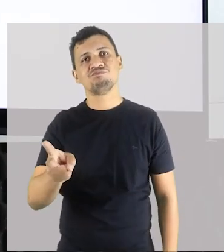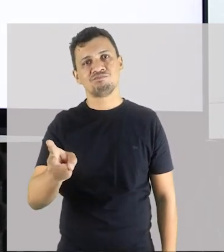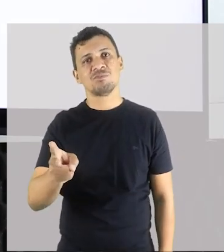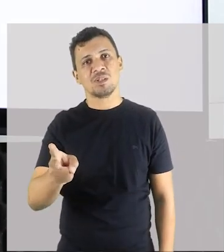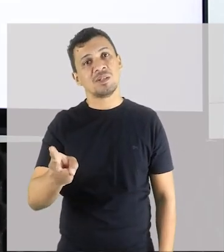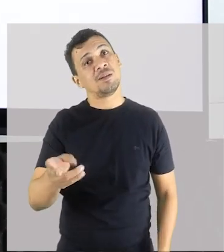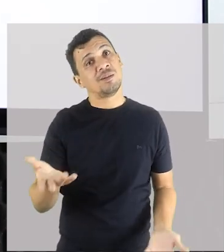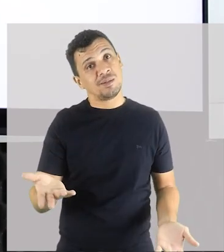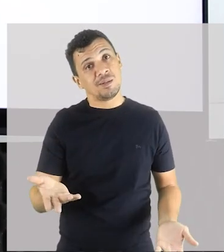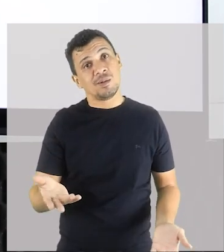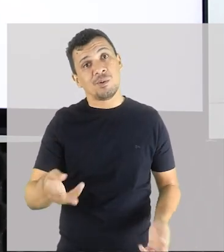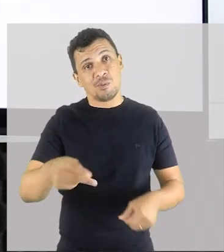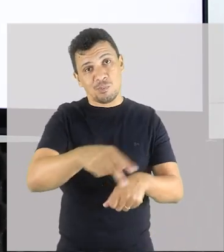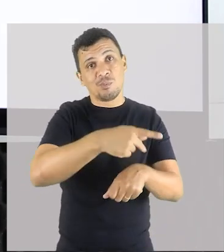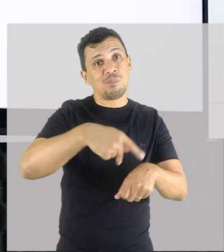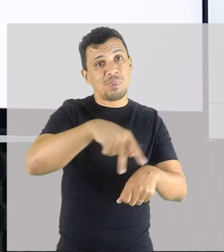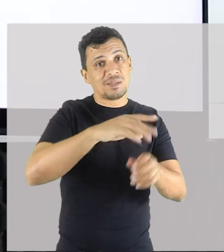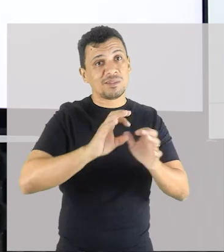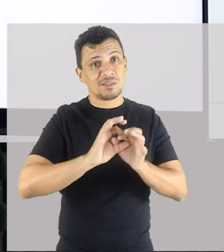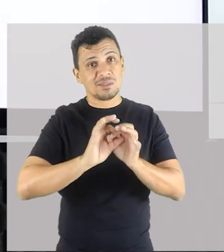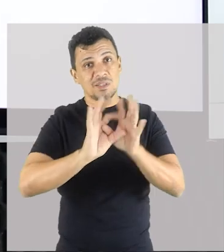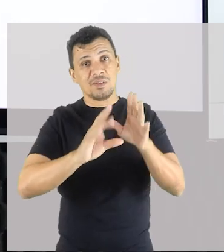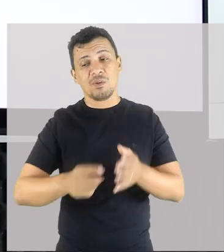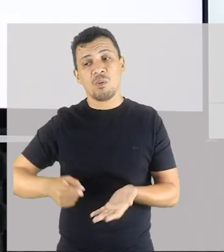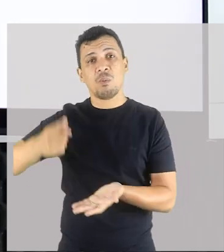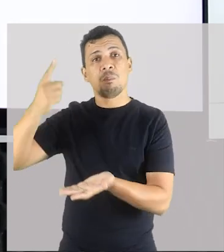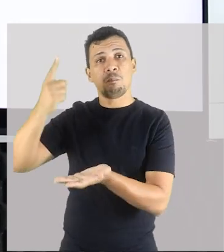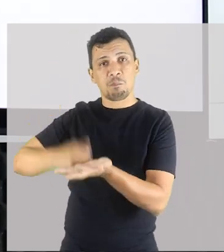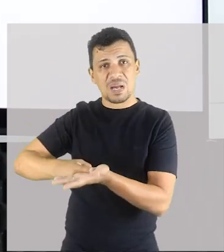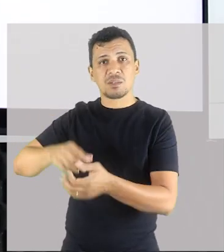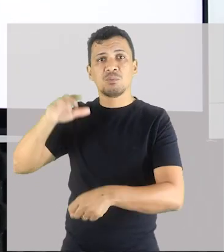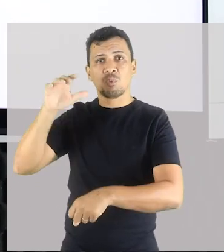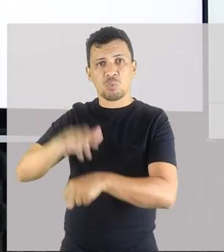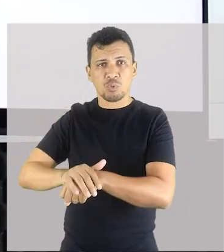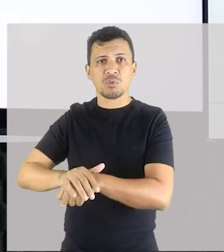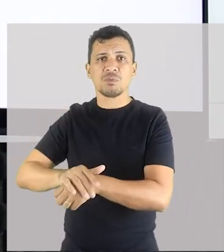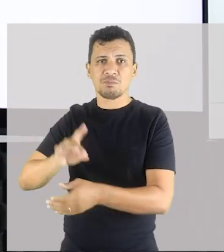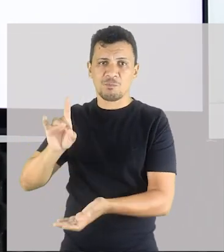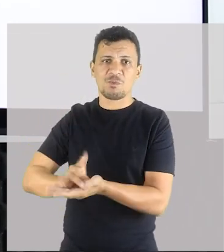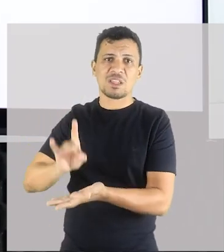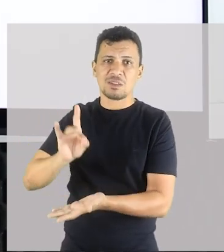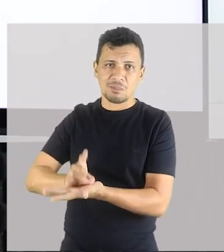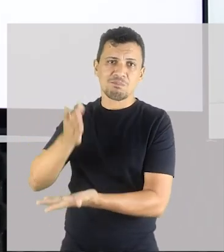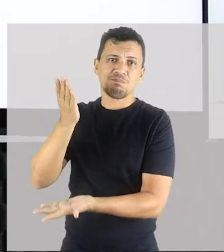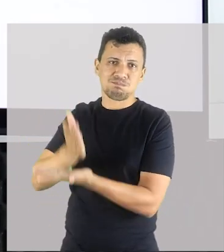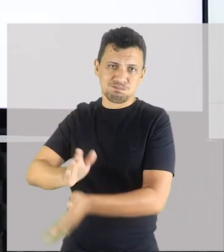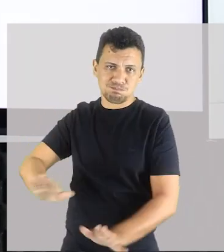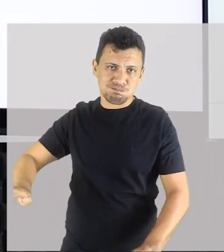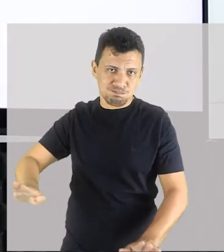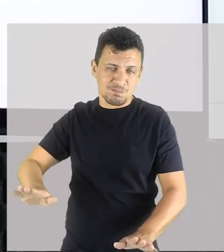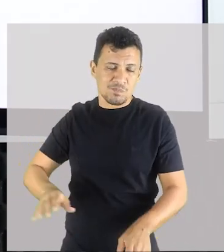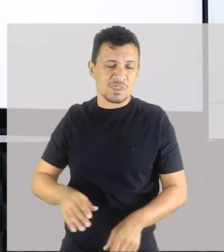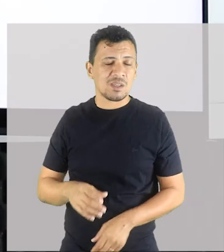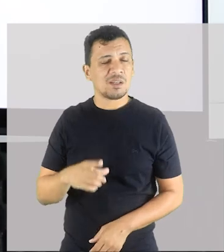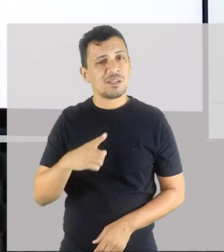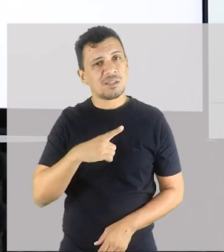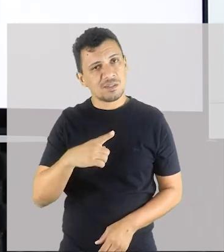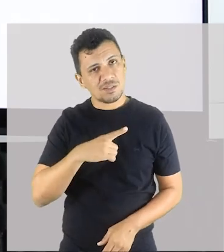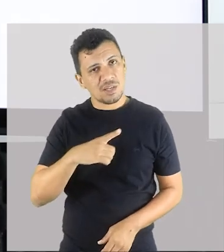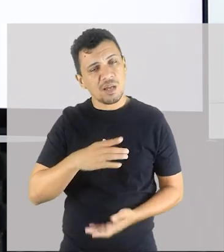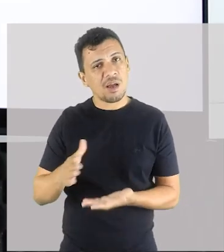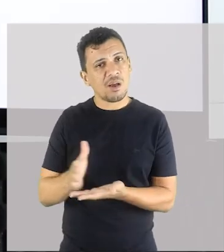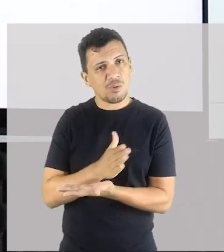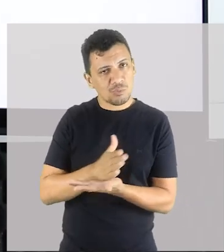de independência, o pacto colonial, de fato, ele foi rompido nesse processo, né, embora ainda existia